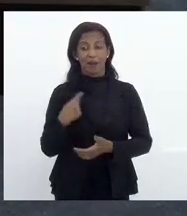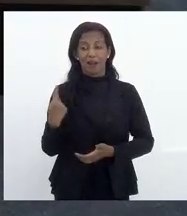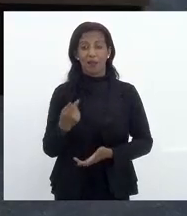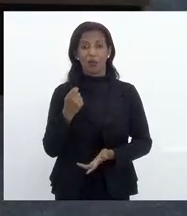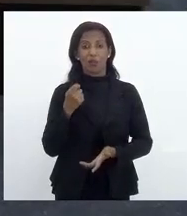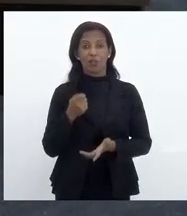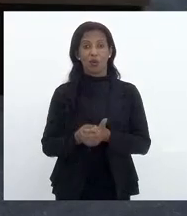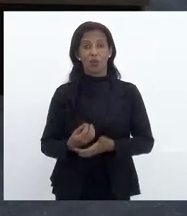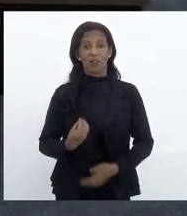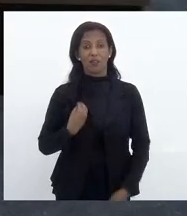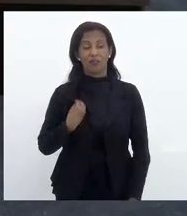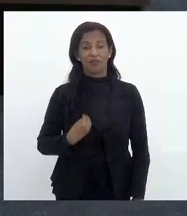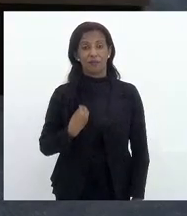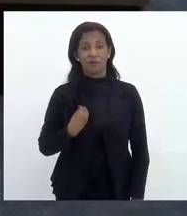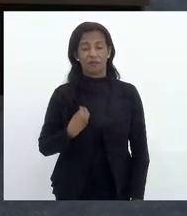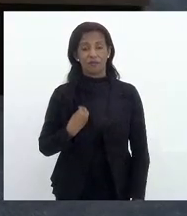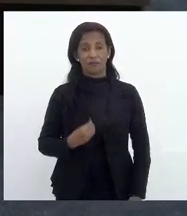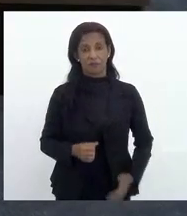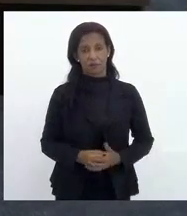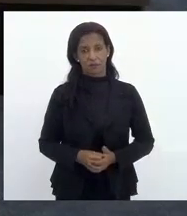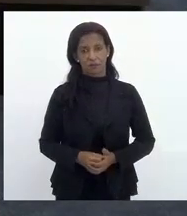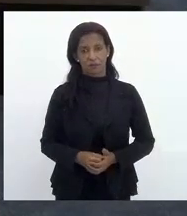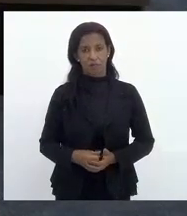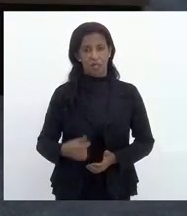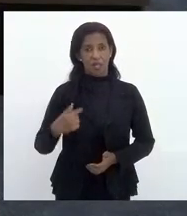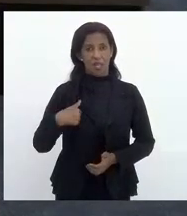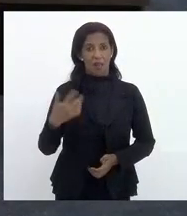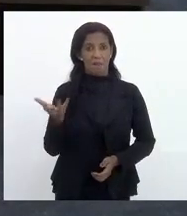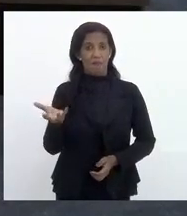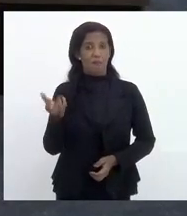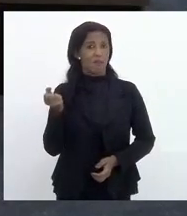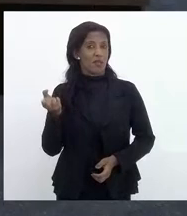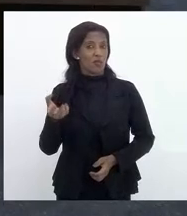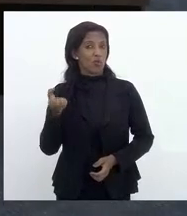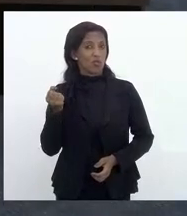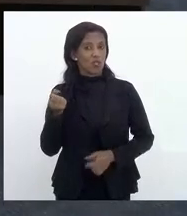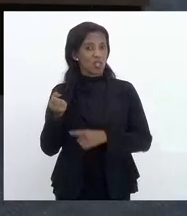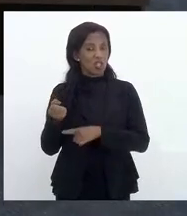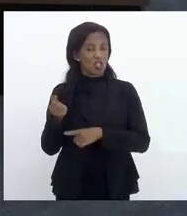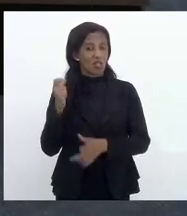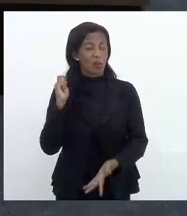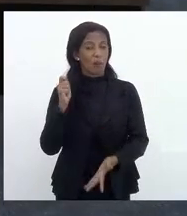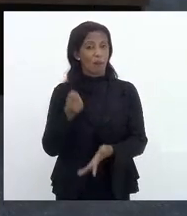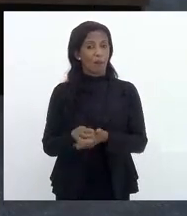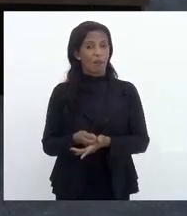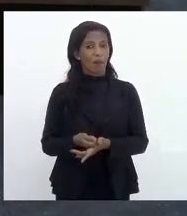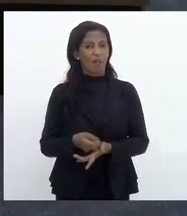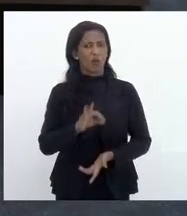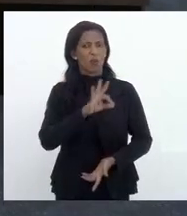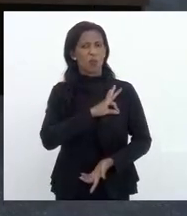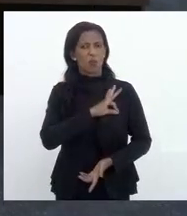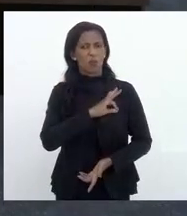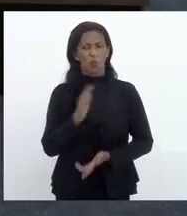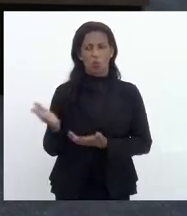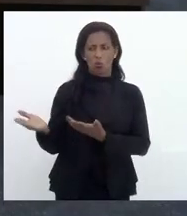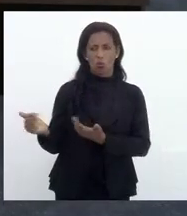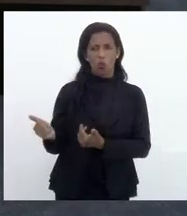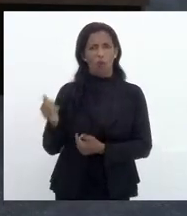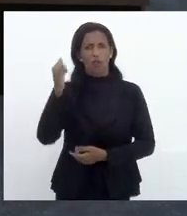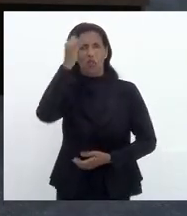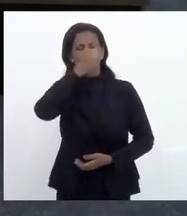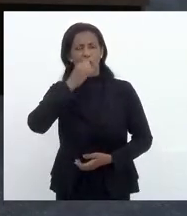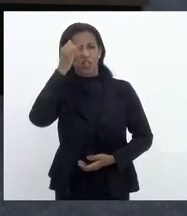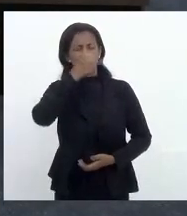nossa conta é a vida é nossas pensionistas estão aí pagando por isso as nossas policiais